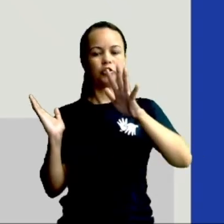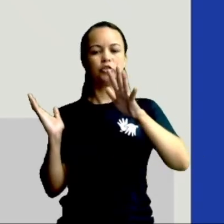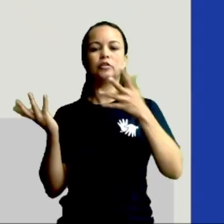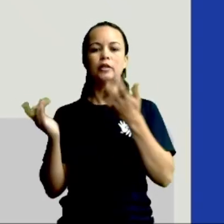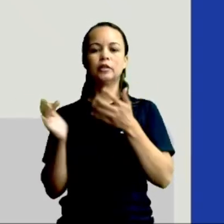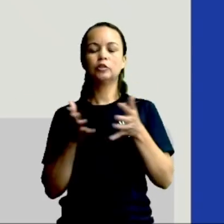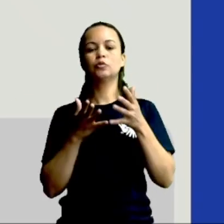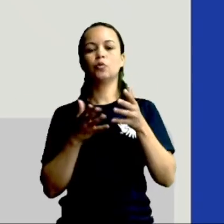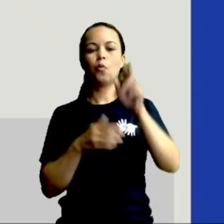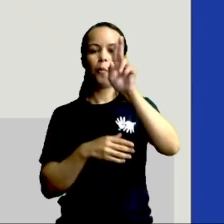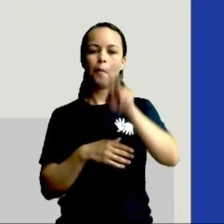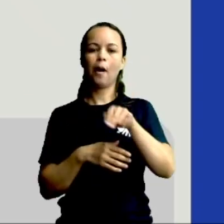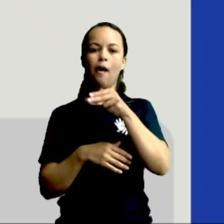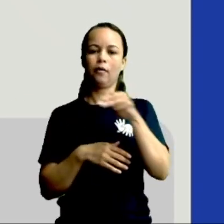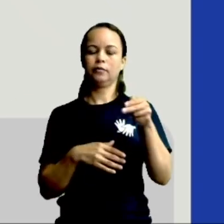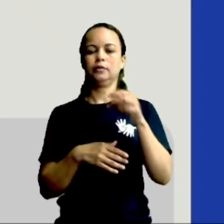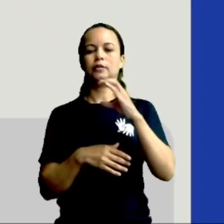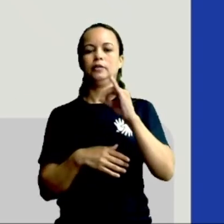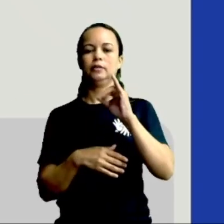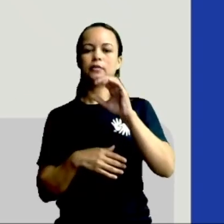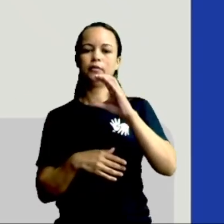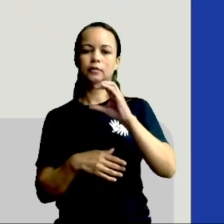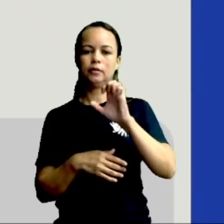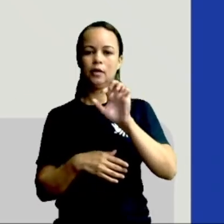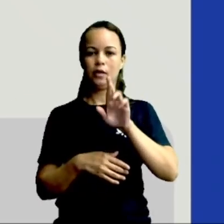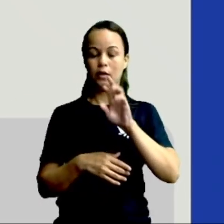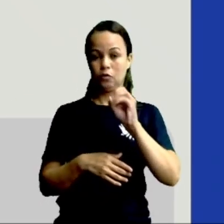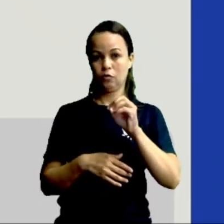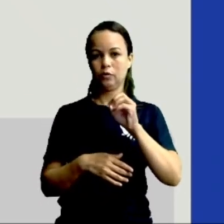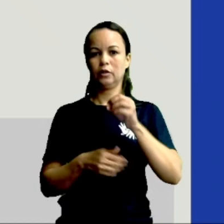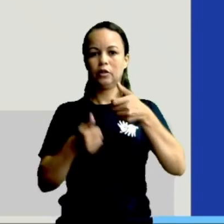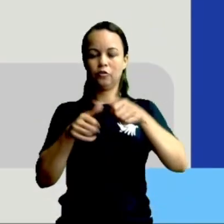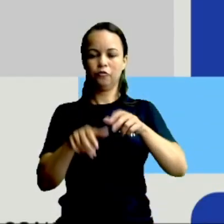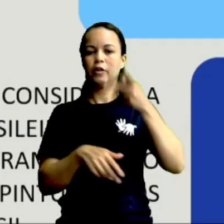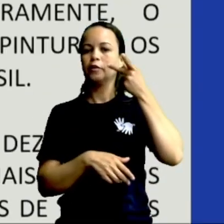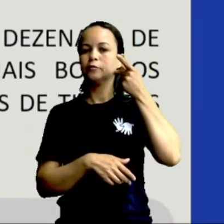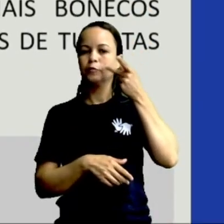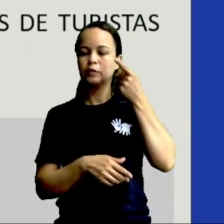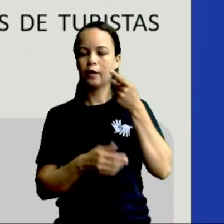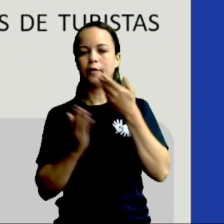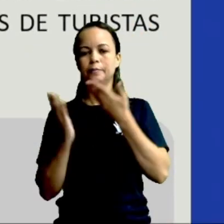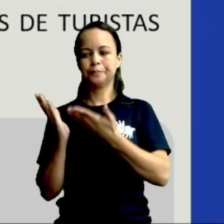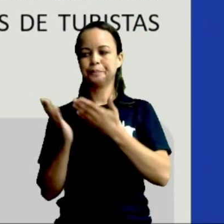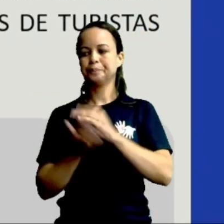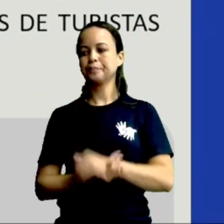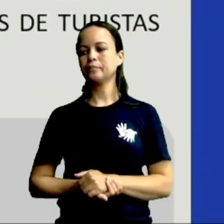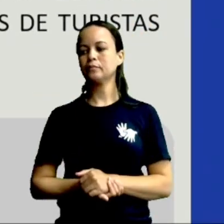imagem da estátua do Padre Cícero, que fica lá no Juazeiro do Norte, no Ceará.